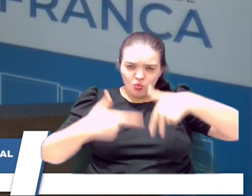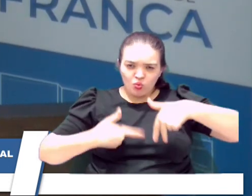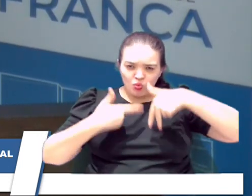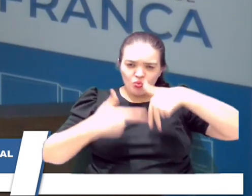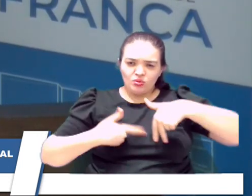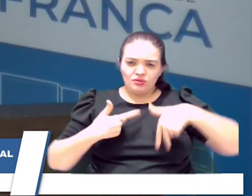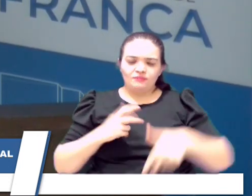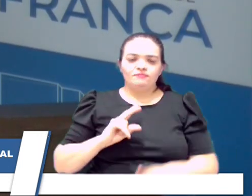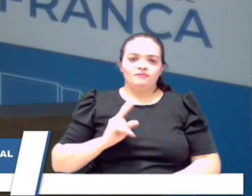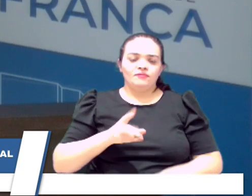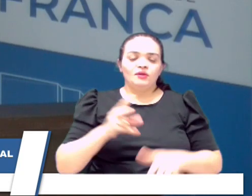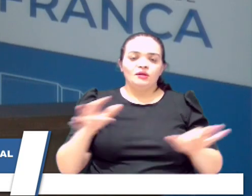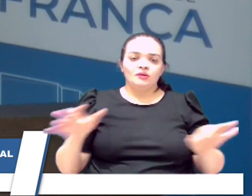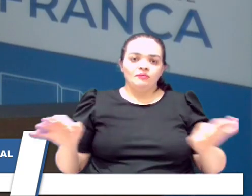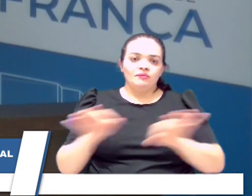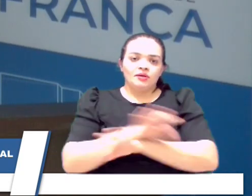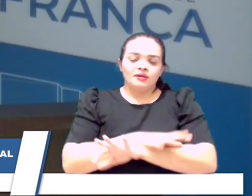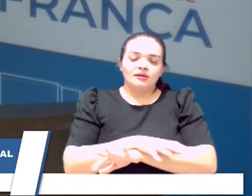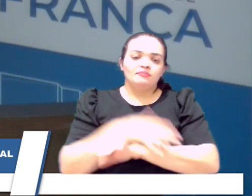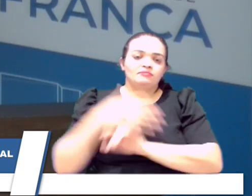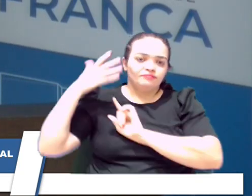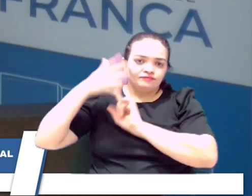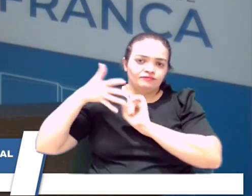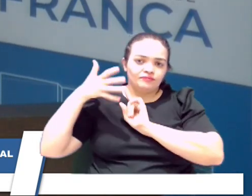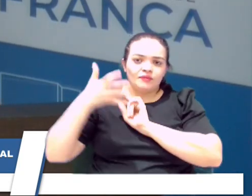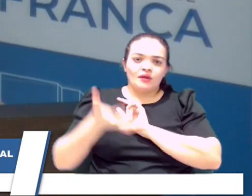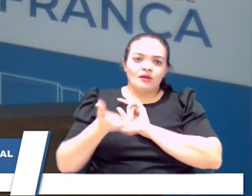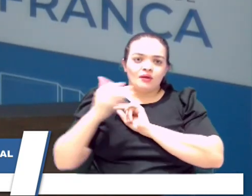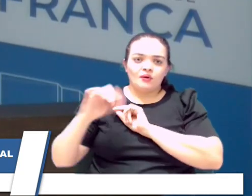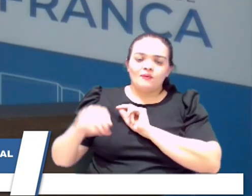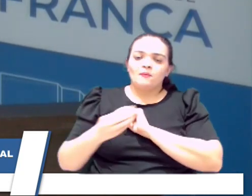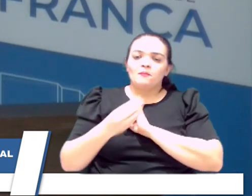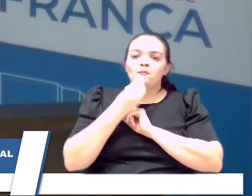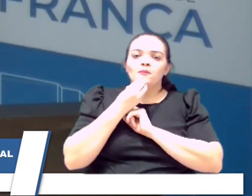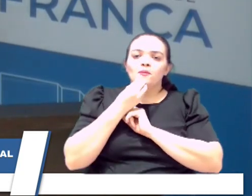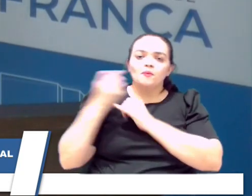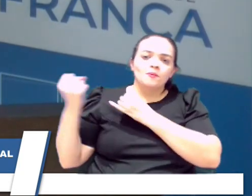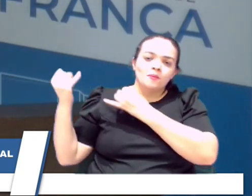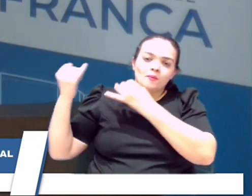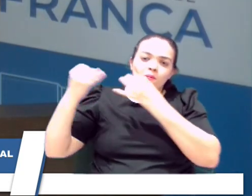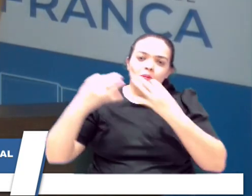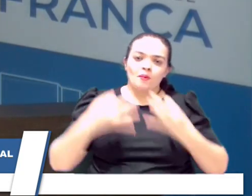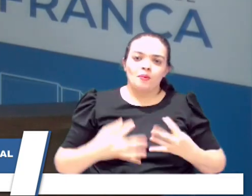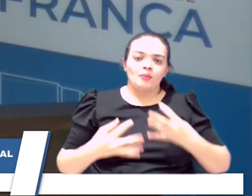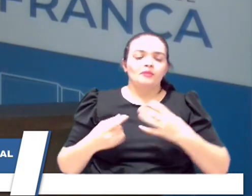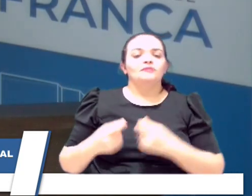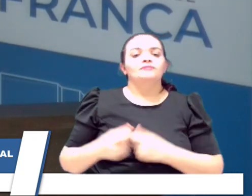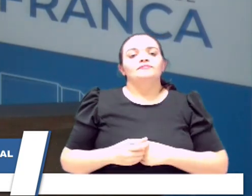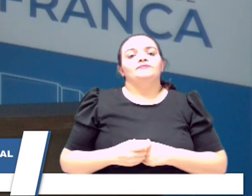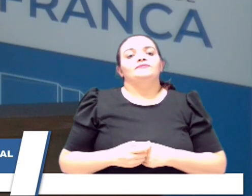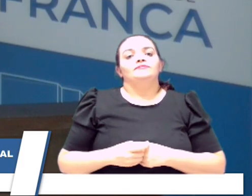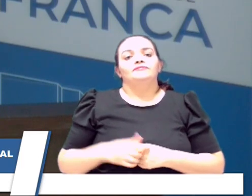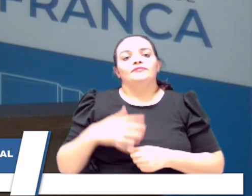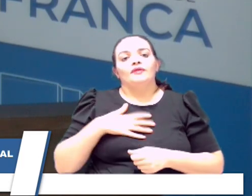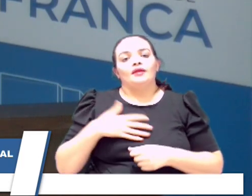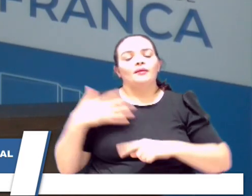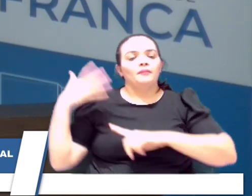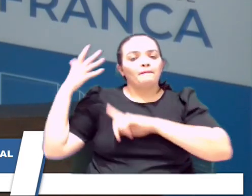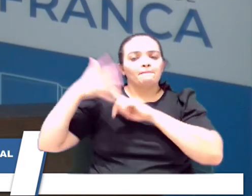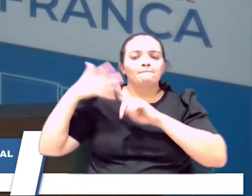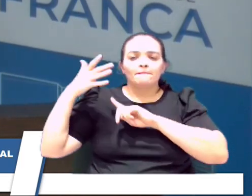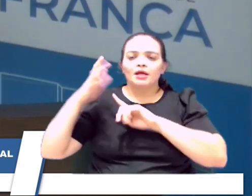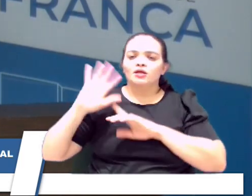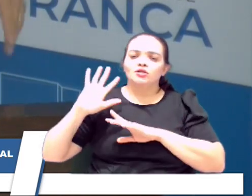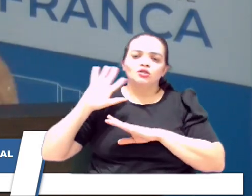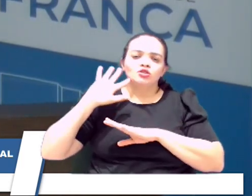E para finalizar, porque eu quero dar espaço para o pessoal falar, porque a minha fala, para mim, já